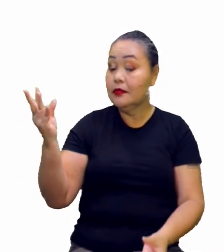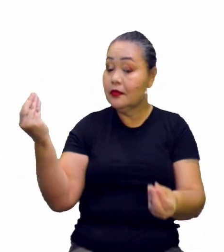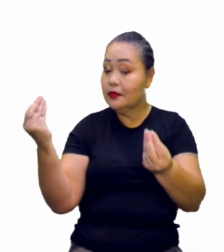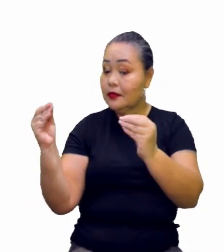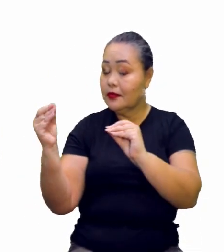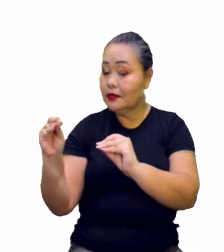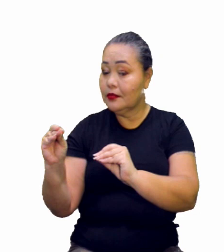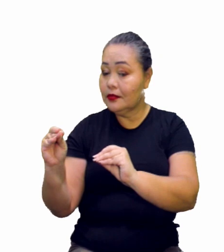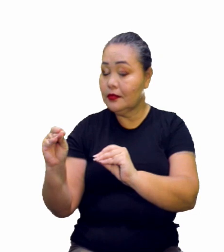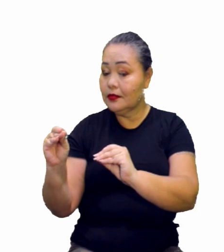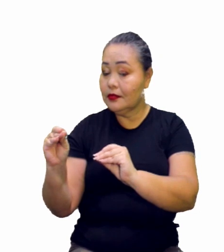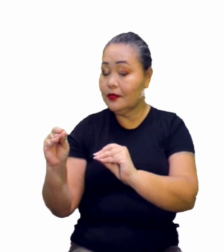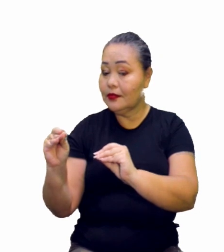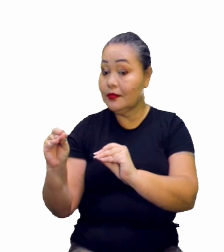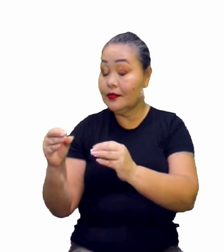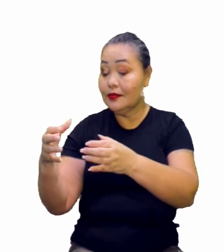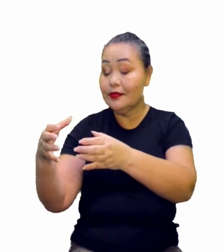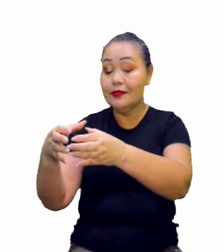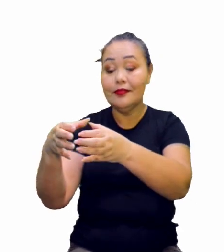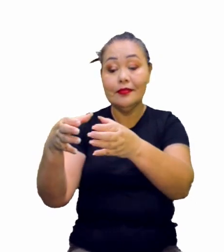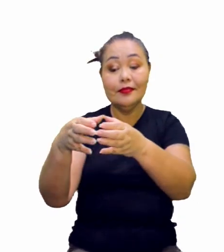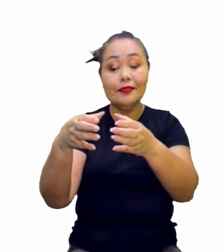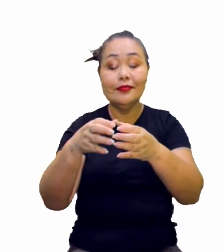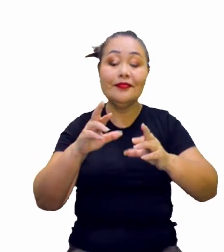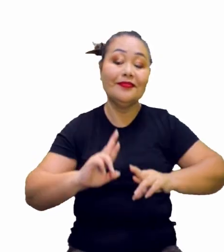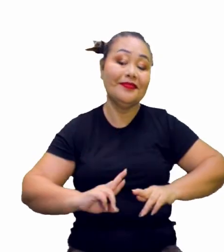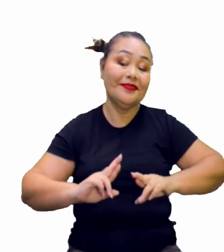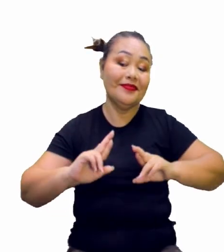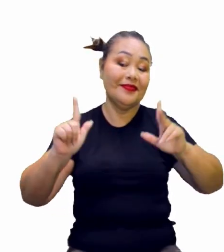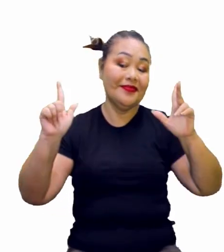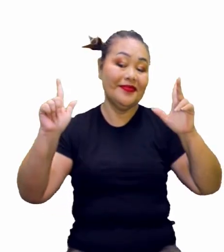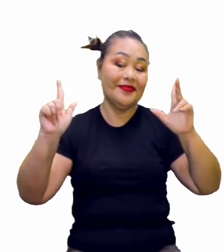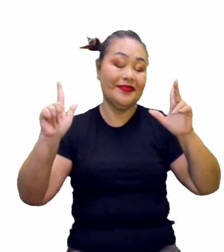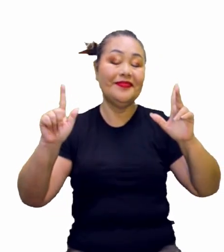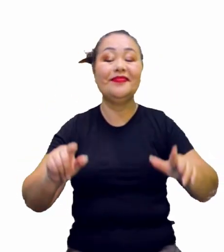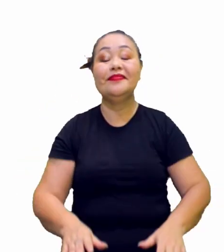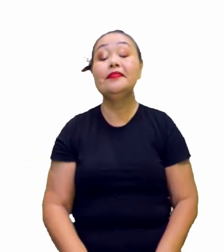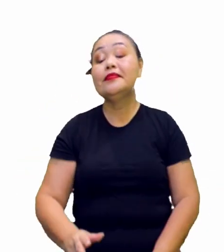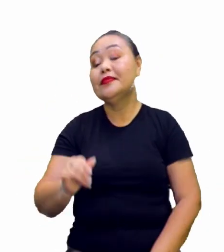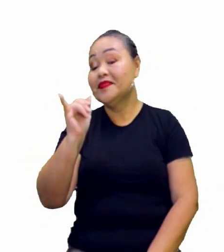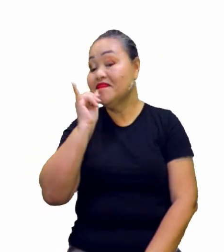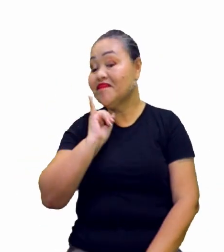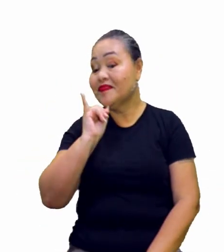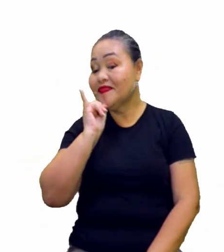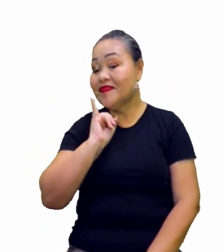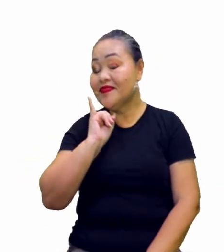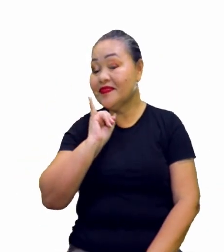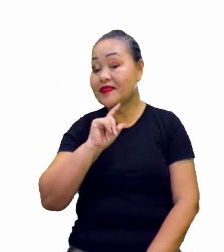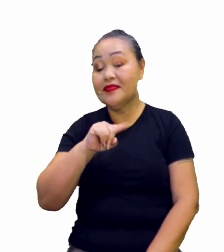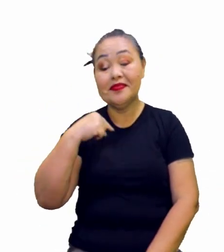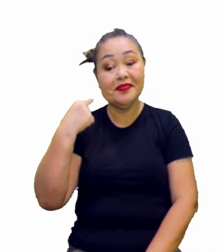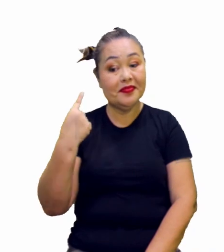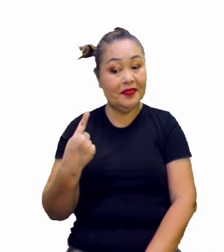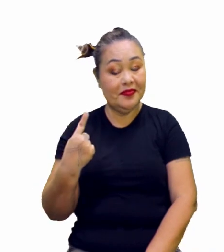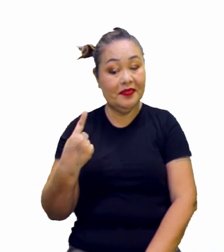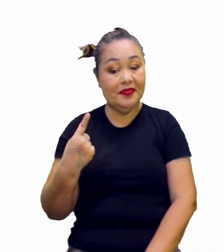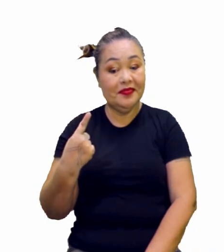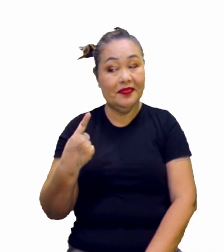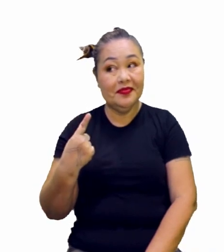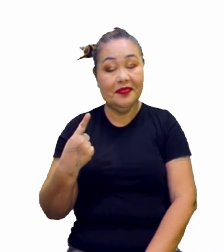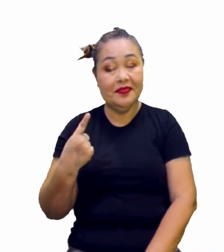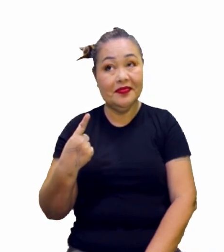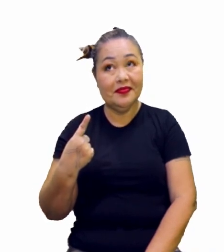vários habitats diferentes. Tá? Por exemplo, lá em